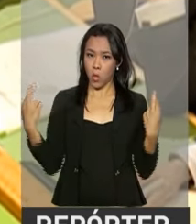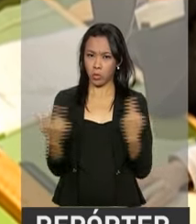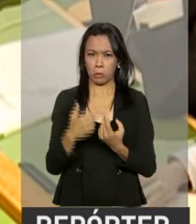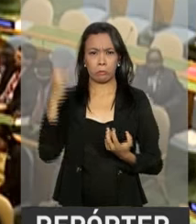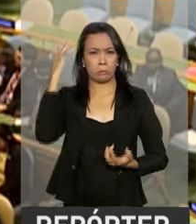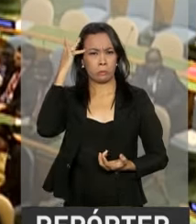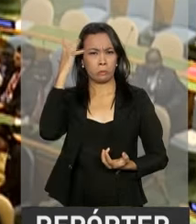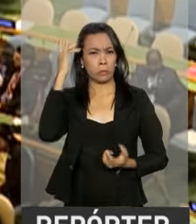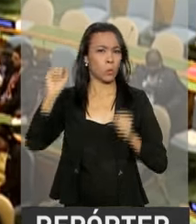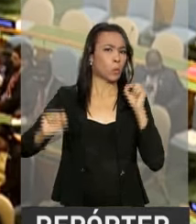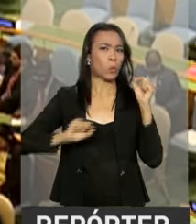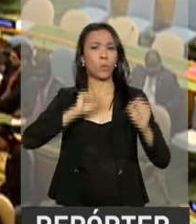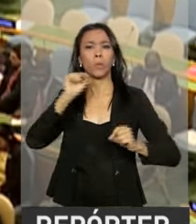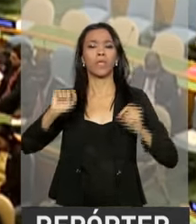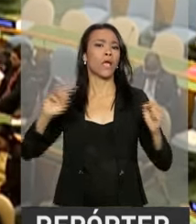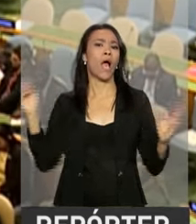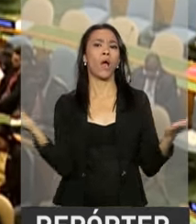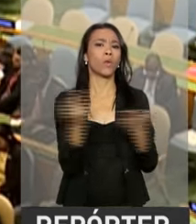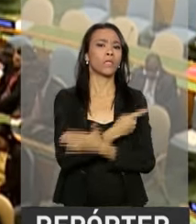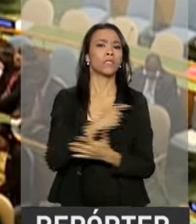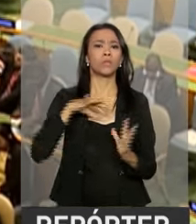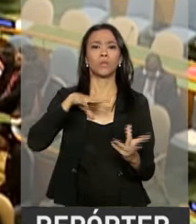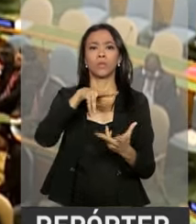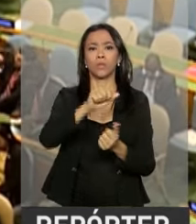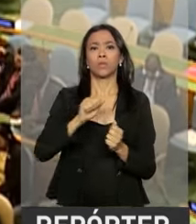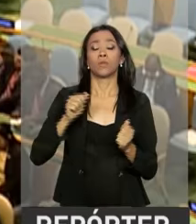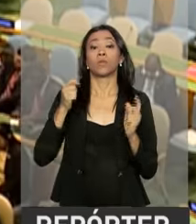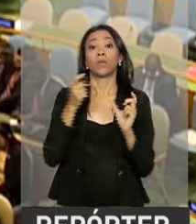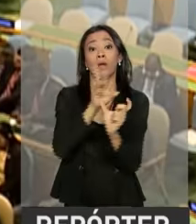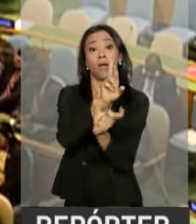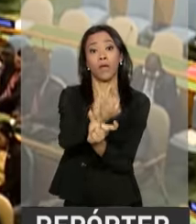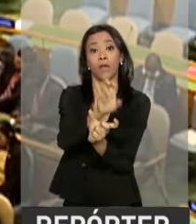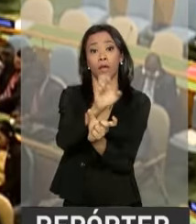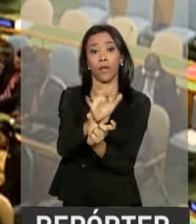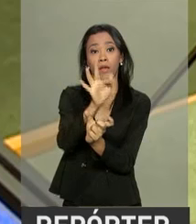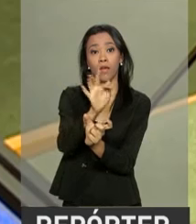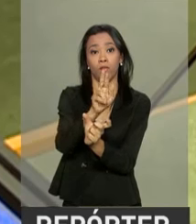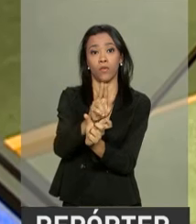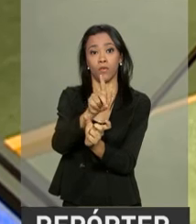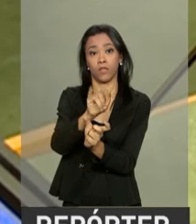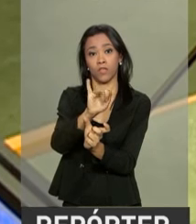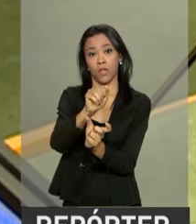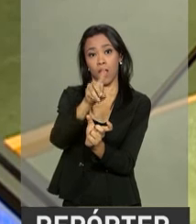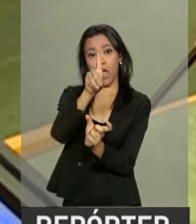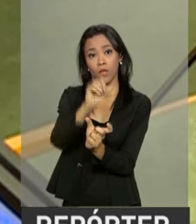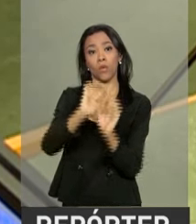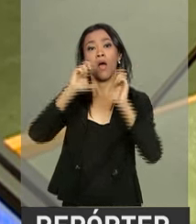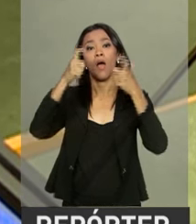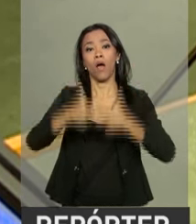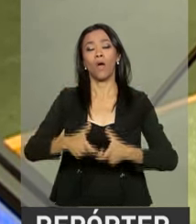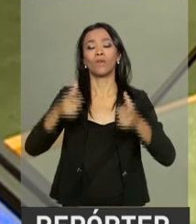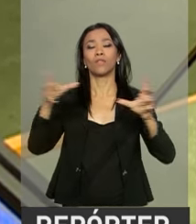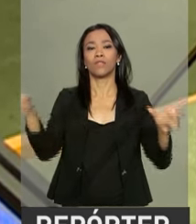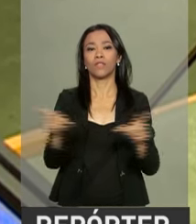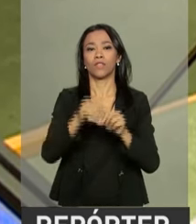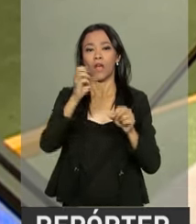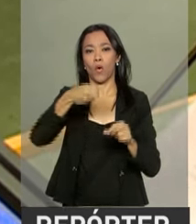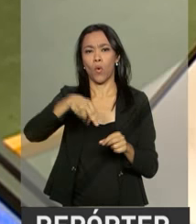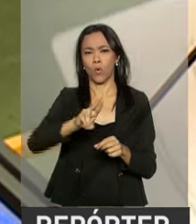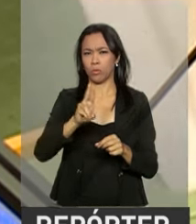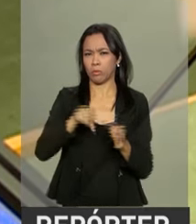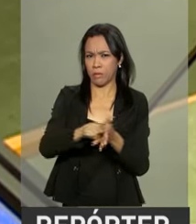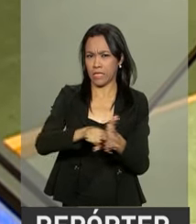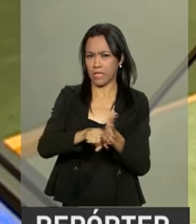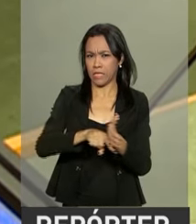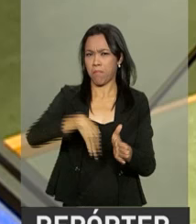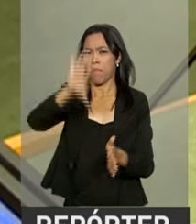nível sobre grandes movimentos de fugiados Imigrantes O encontro é na sede das Nações Unidas segundo a ONU existem no planeta mais de